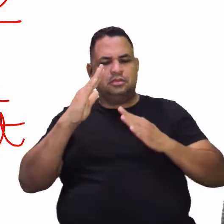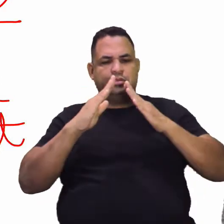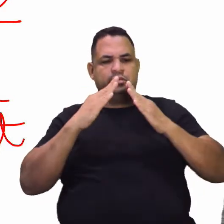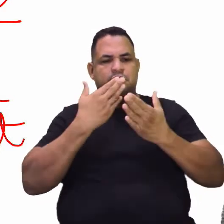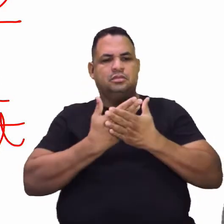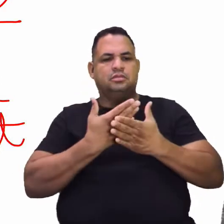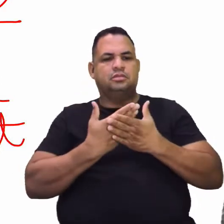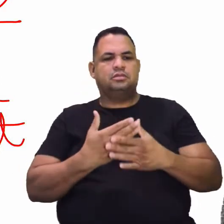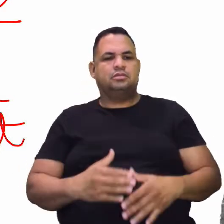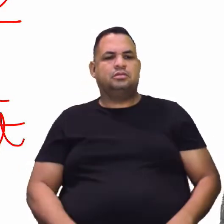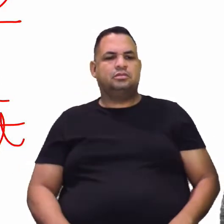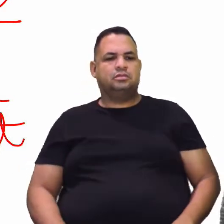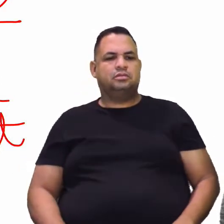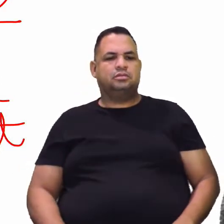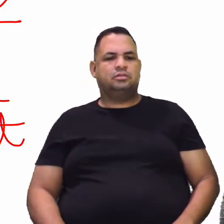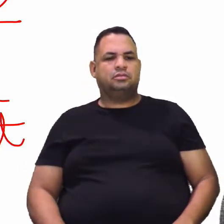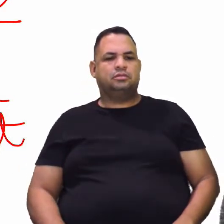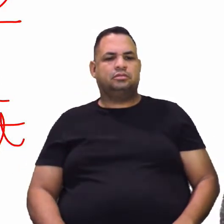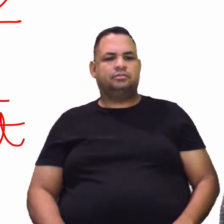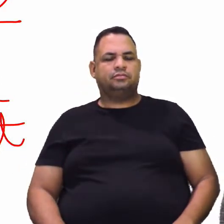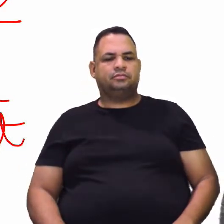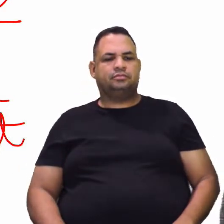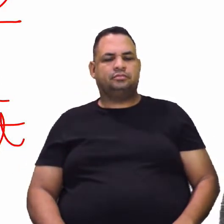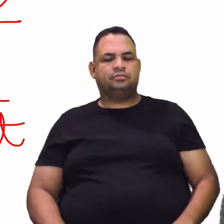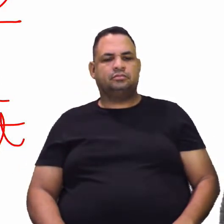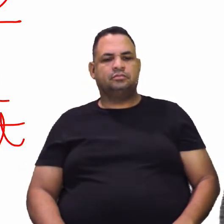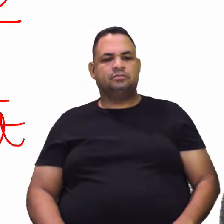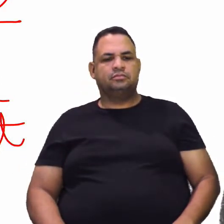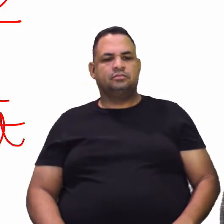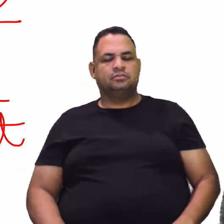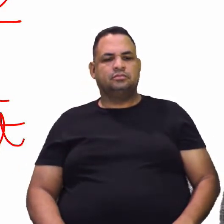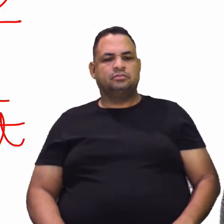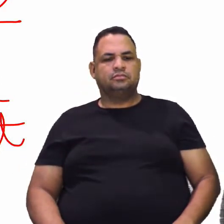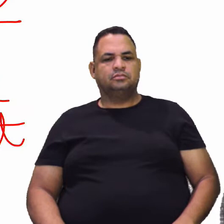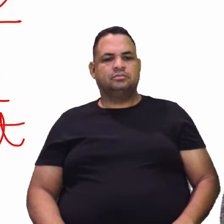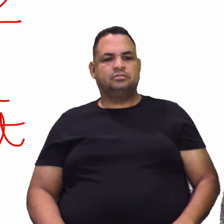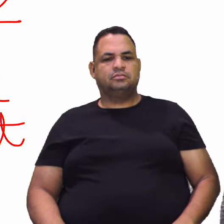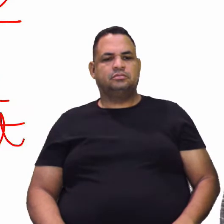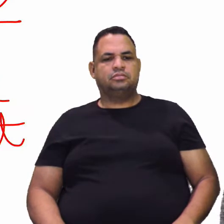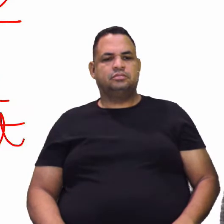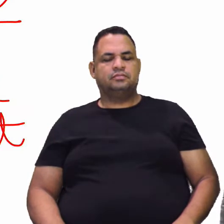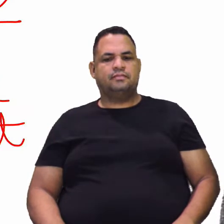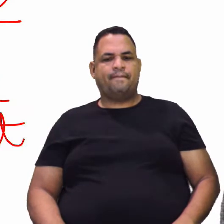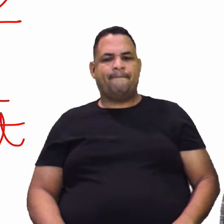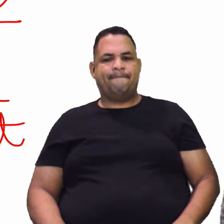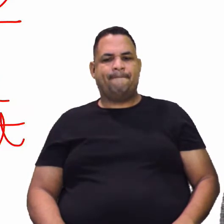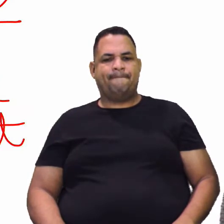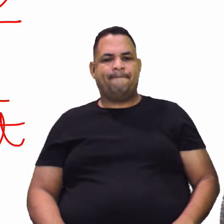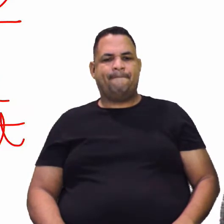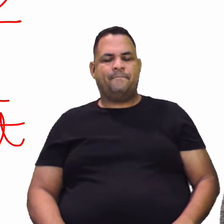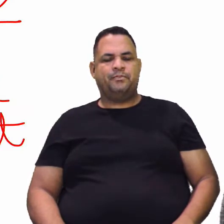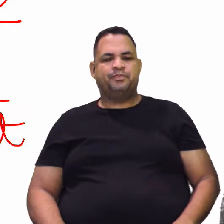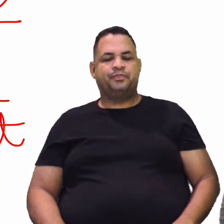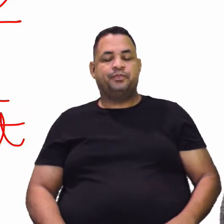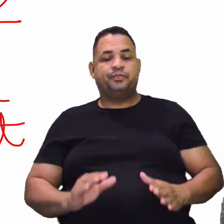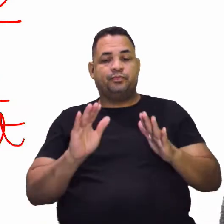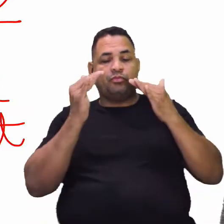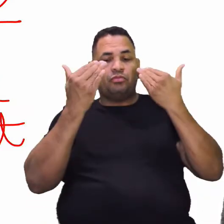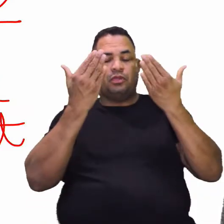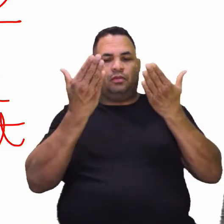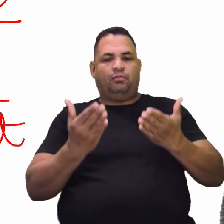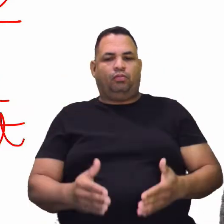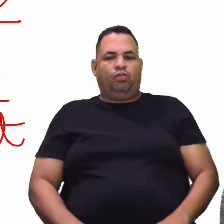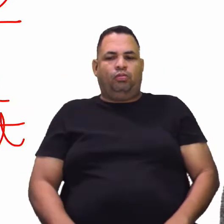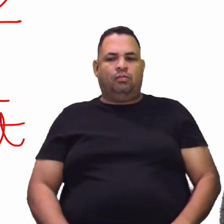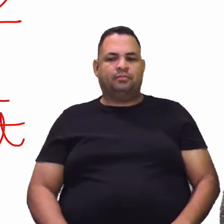vai falar com does na frente e o she depois. Does she? Então presta bem